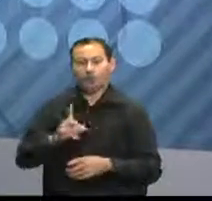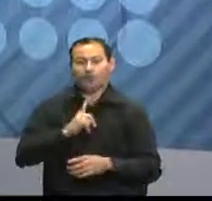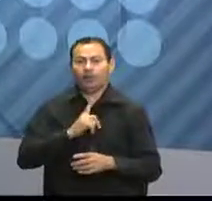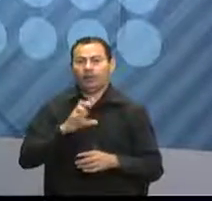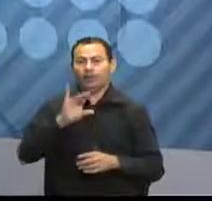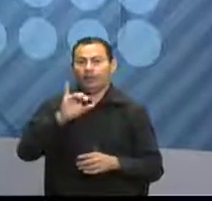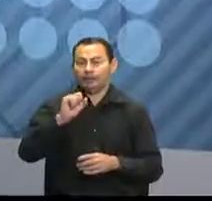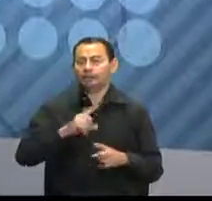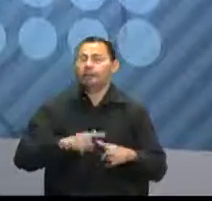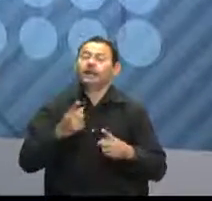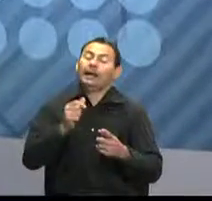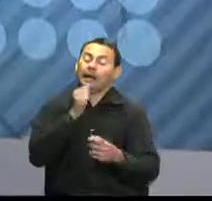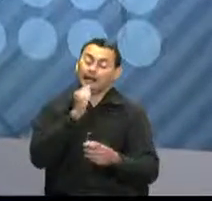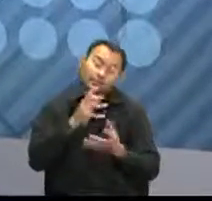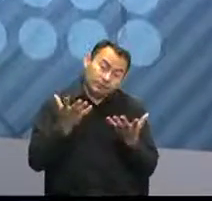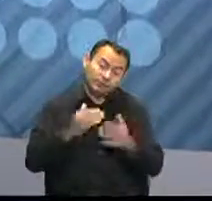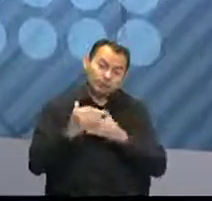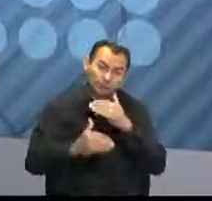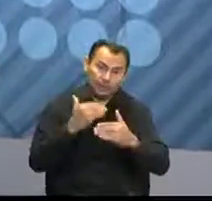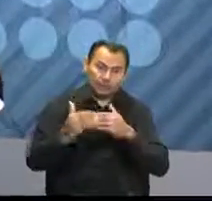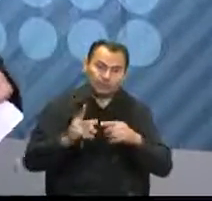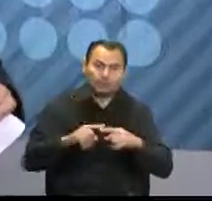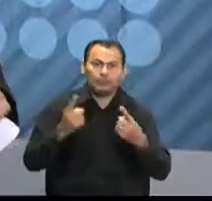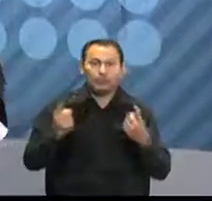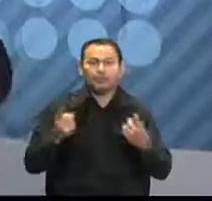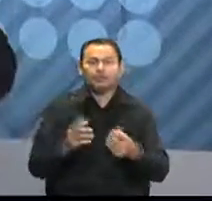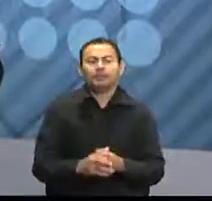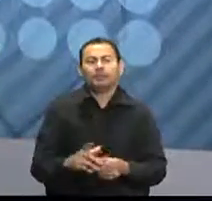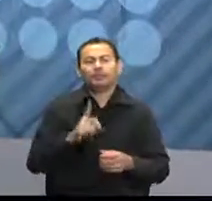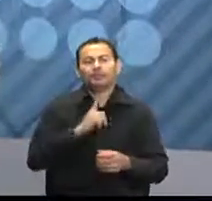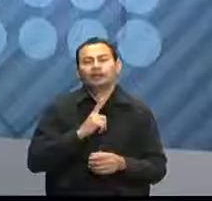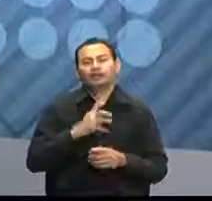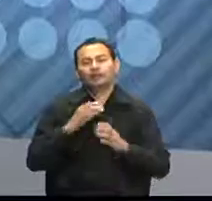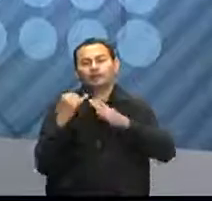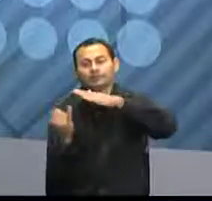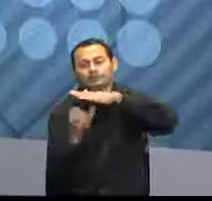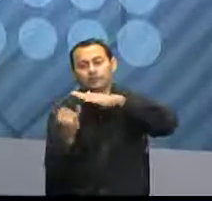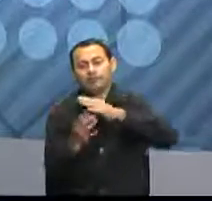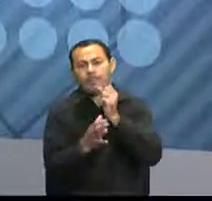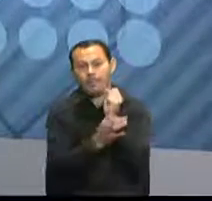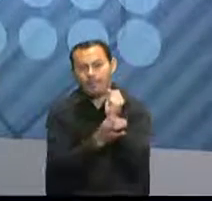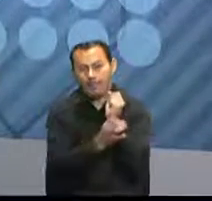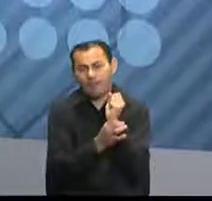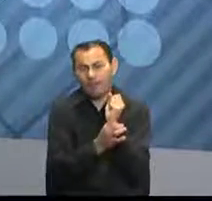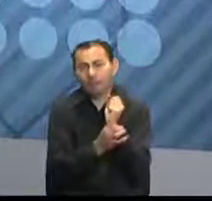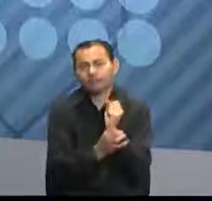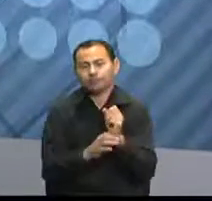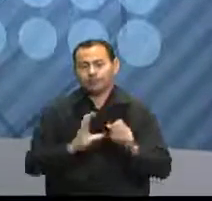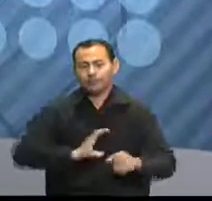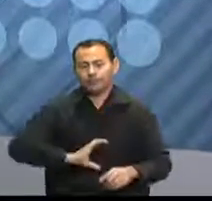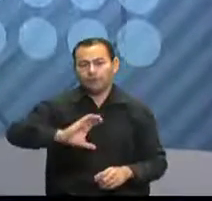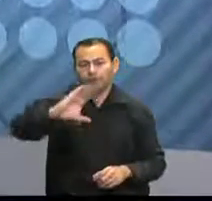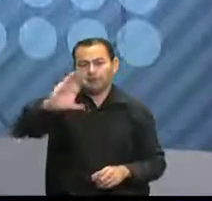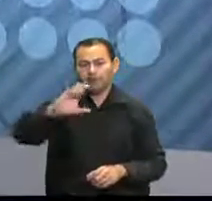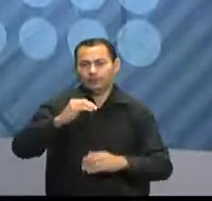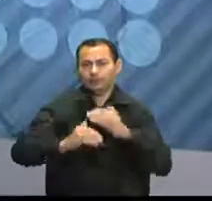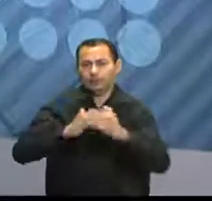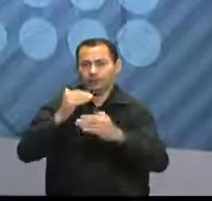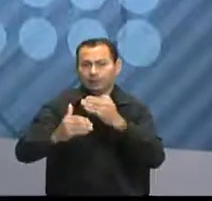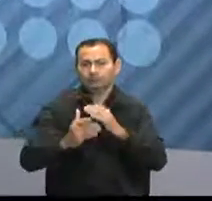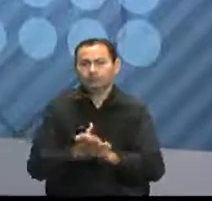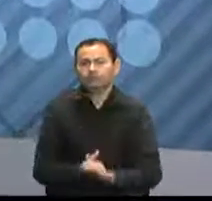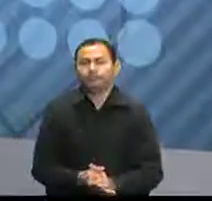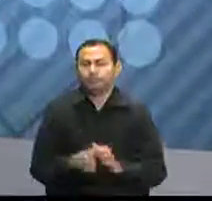ter risco inerente do processo porém eu tenho instituições que garantam a confiar idade desse processo